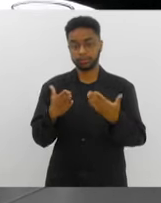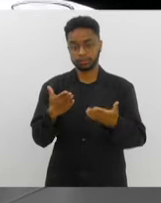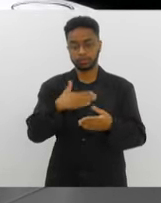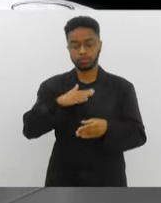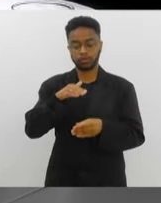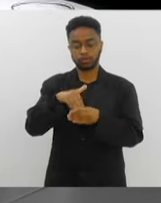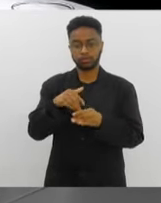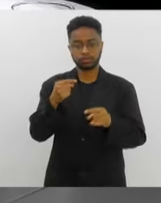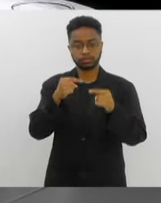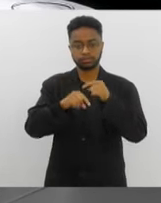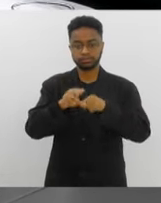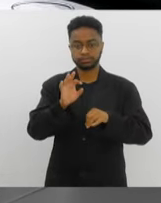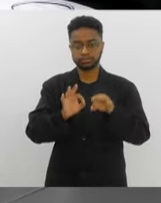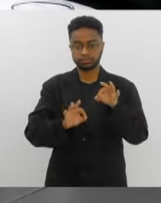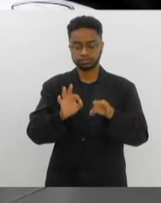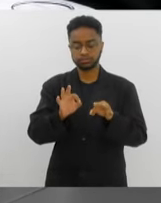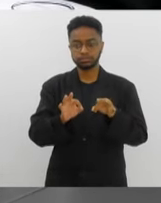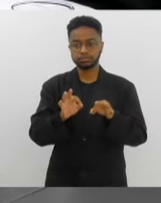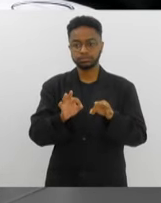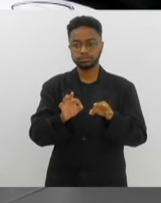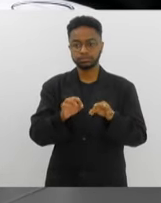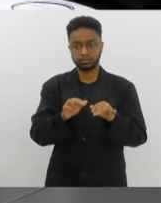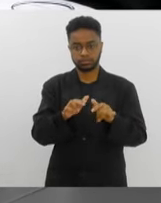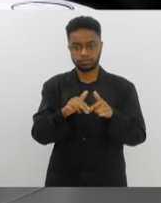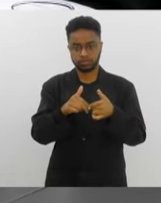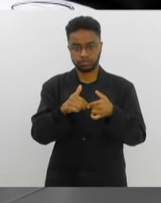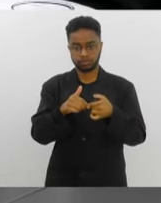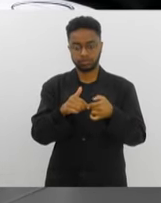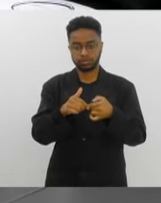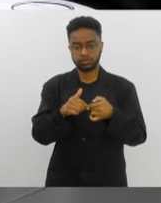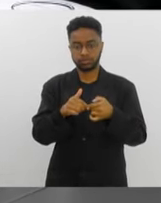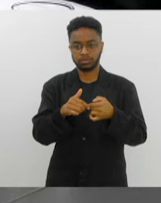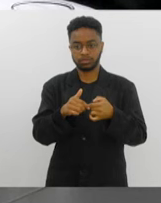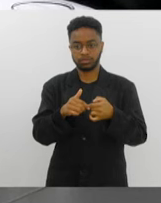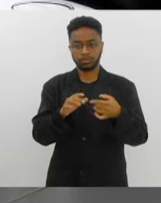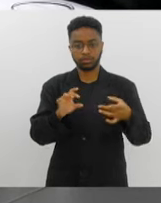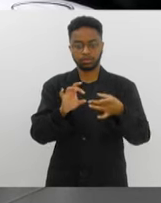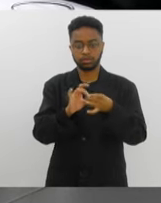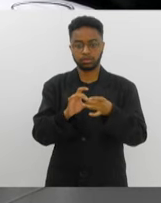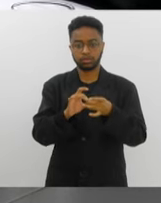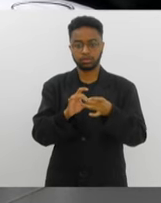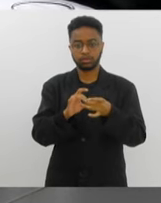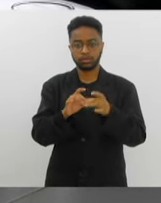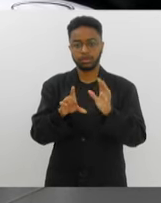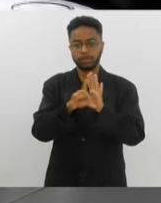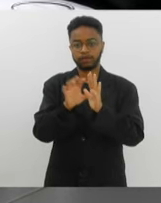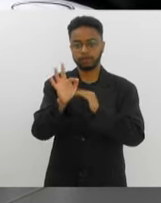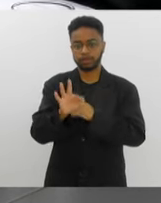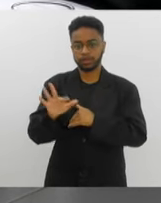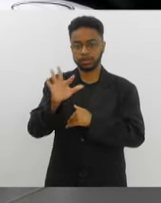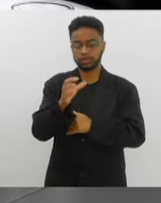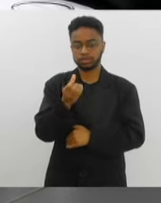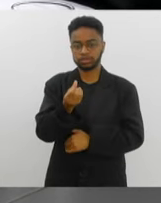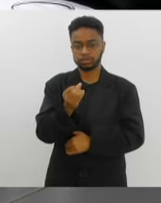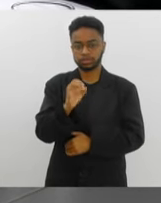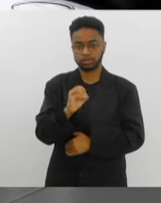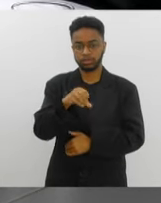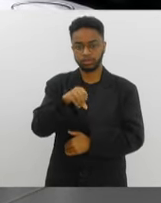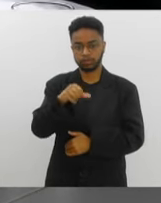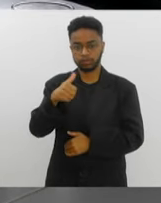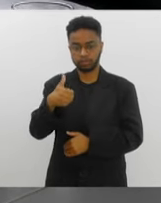pela injuridicidade foi por afrontar a legislação federal, a Lei 6.091, de 15 de agosto